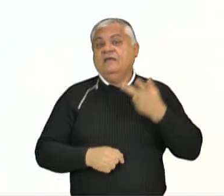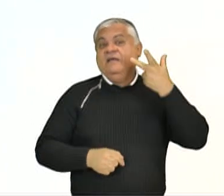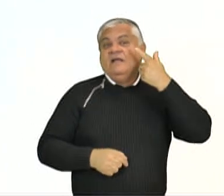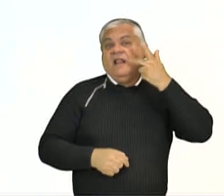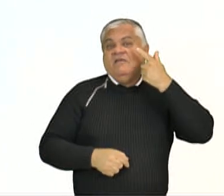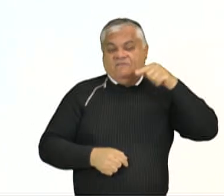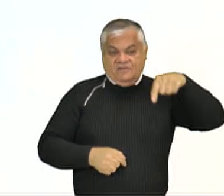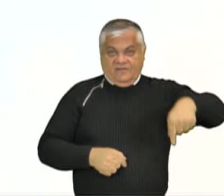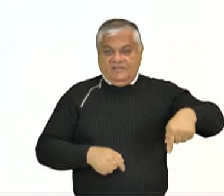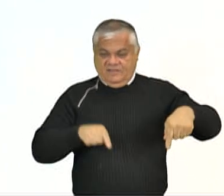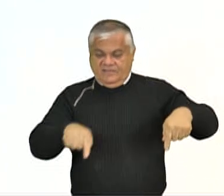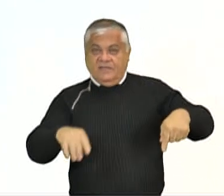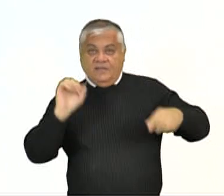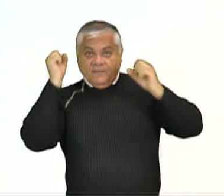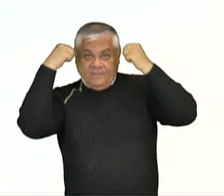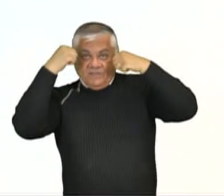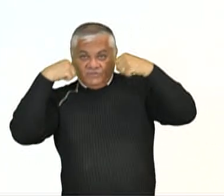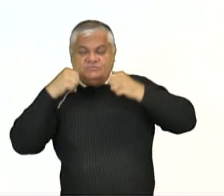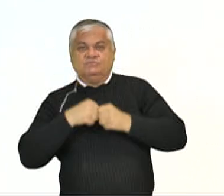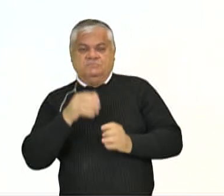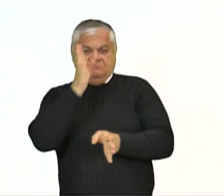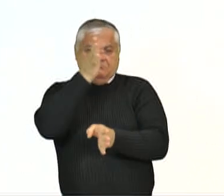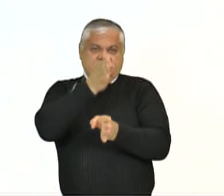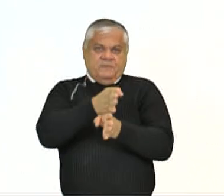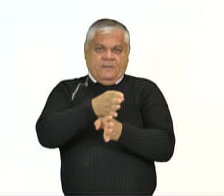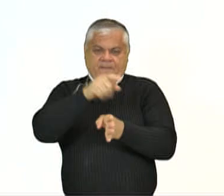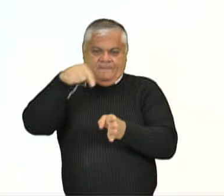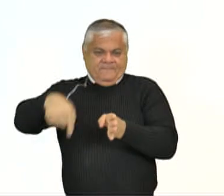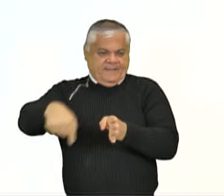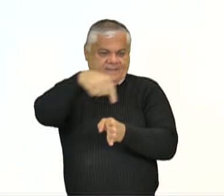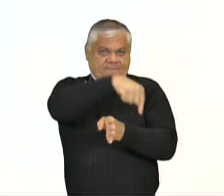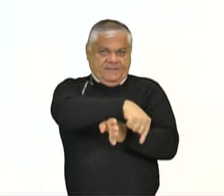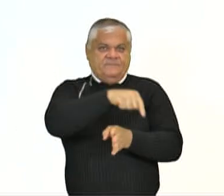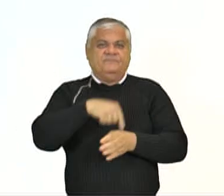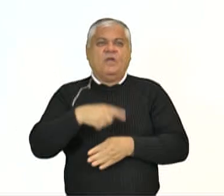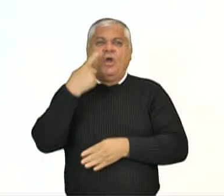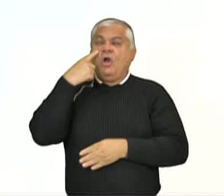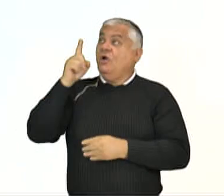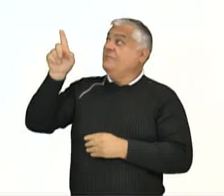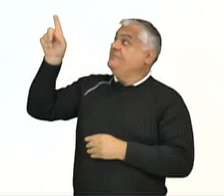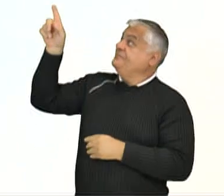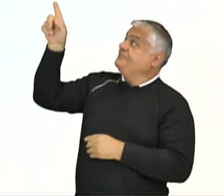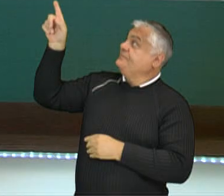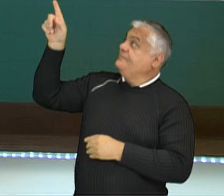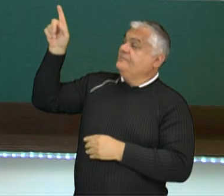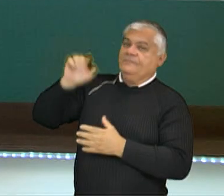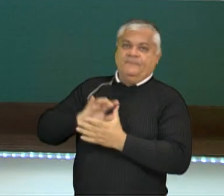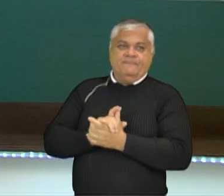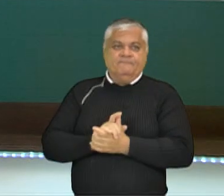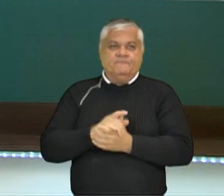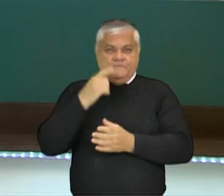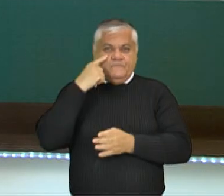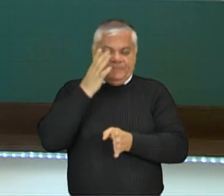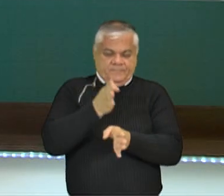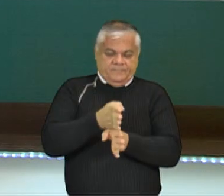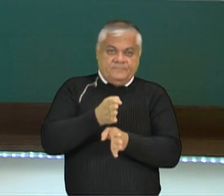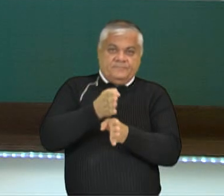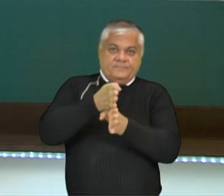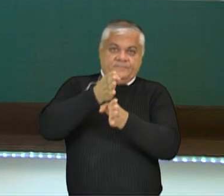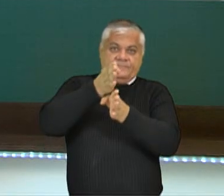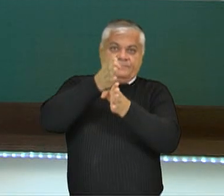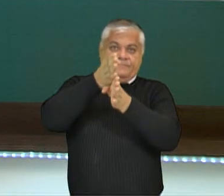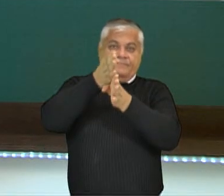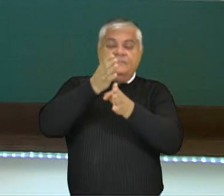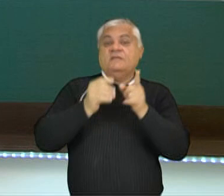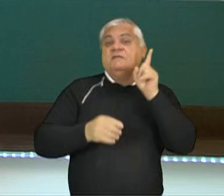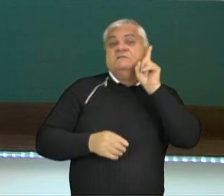Califórnia, e Tijuana, que fica no México. Então analisem aqui então comigo, olha só, o muro então que separa os Estados Unidos